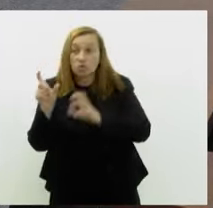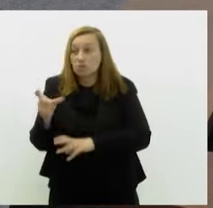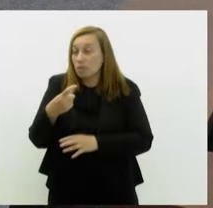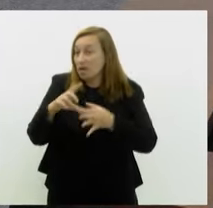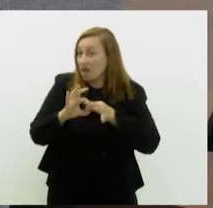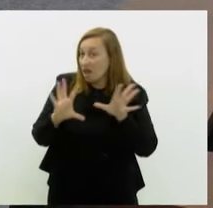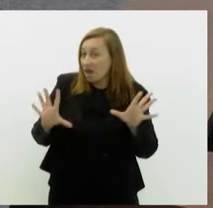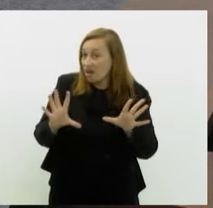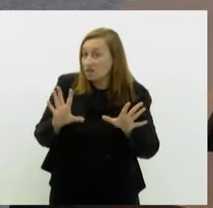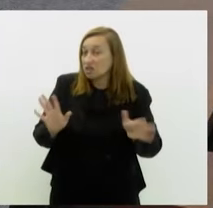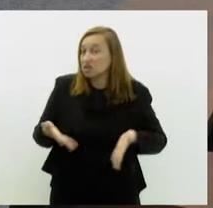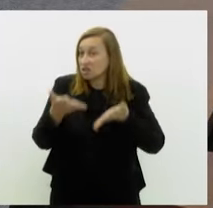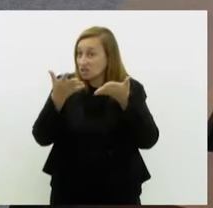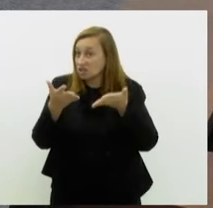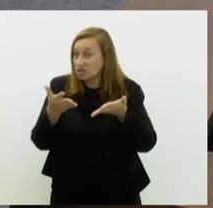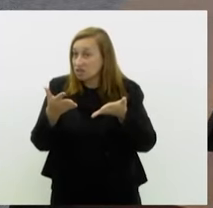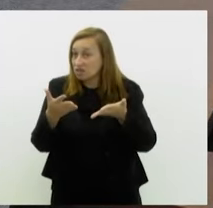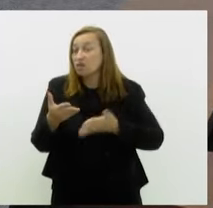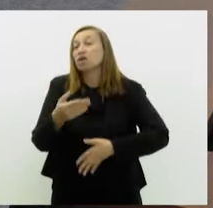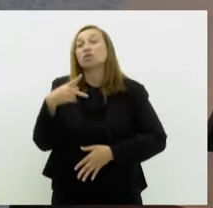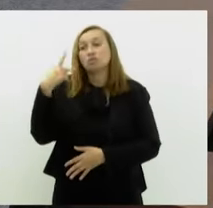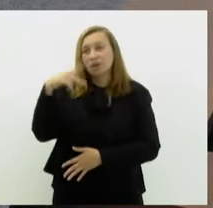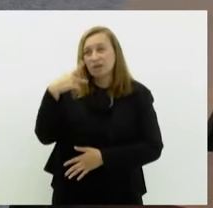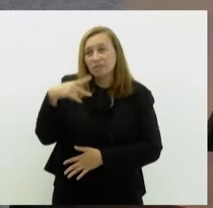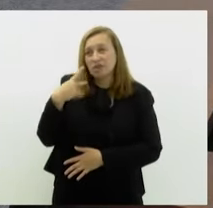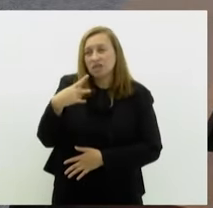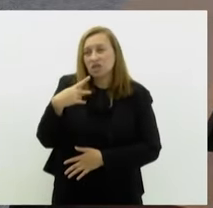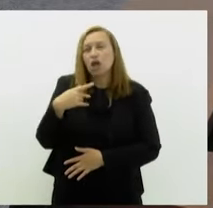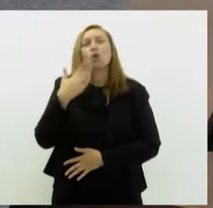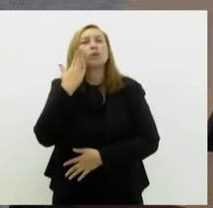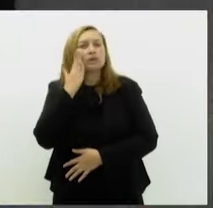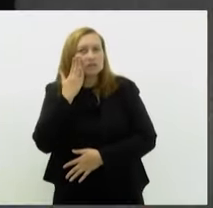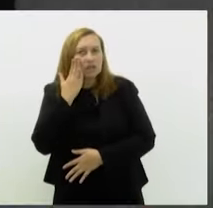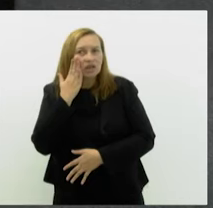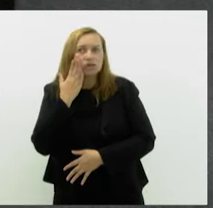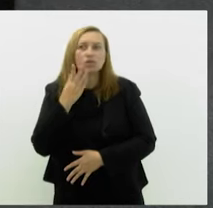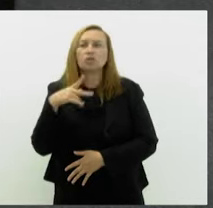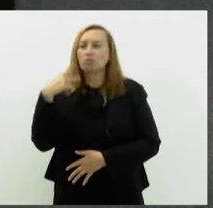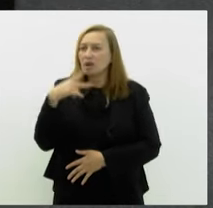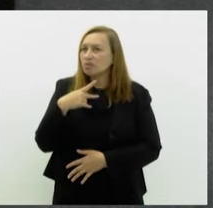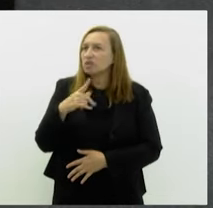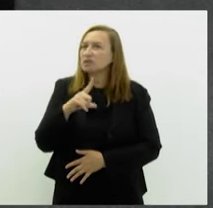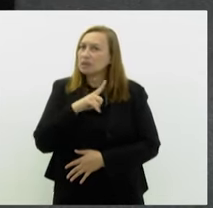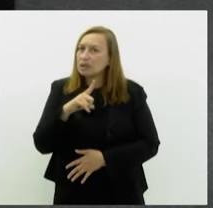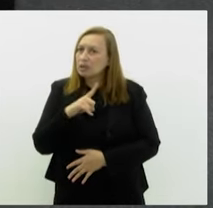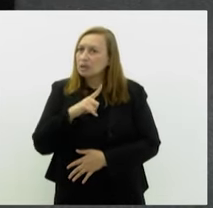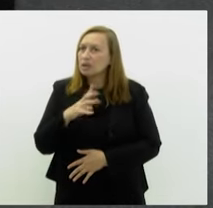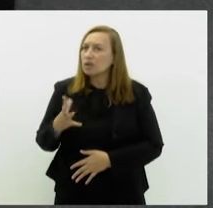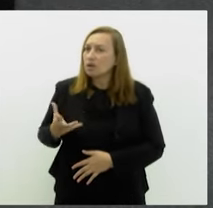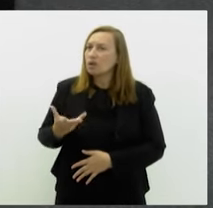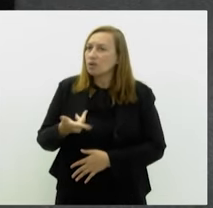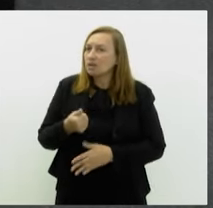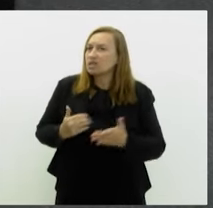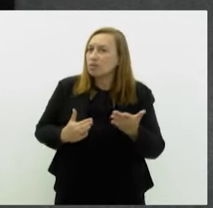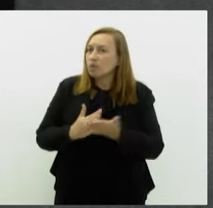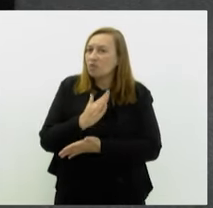de iniciativa desse parlamento, eu entendo que o parlamento teria condições de aprovar isso,